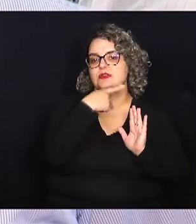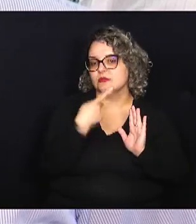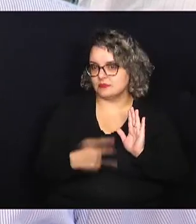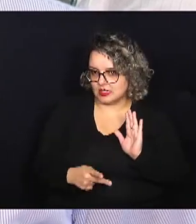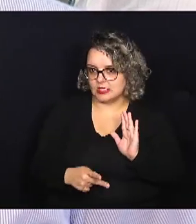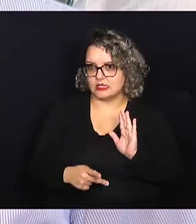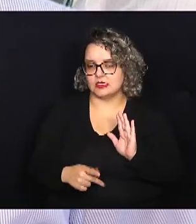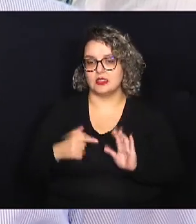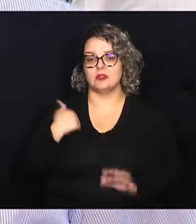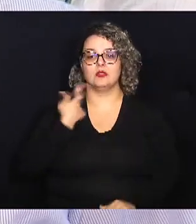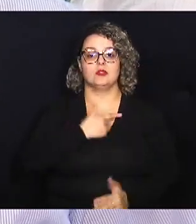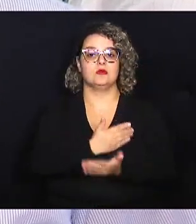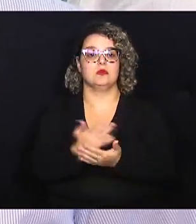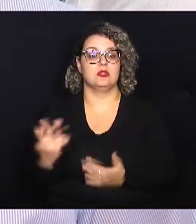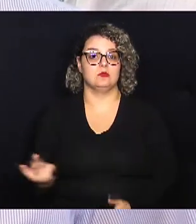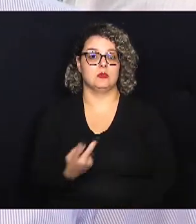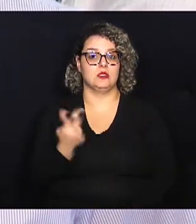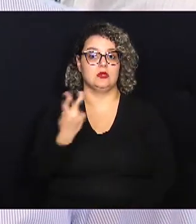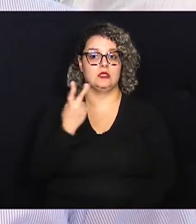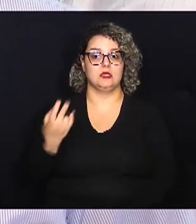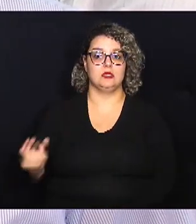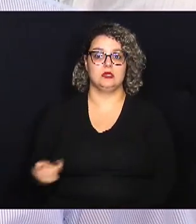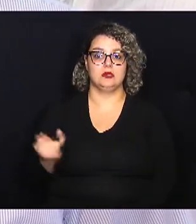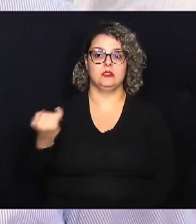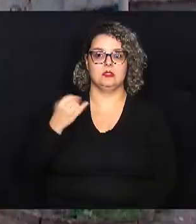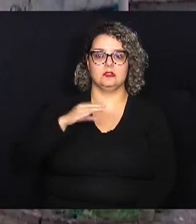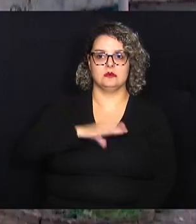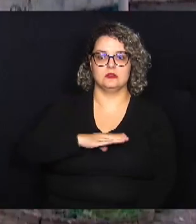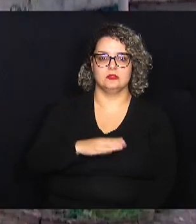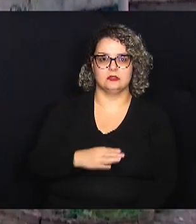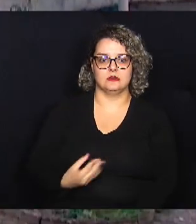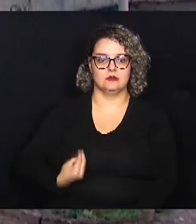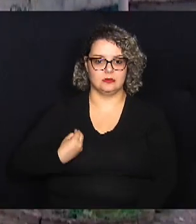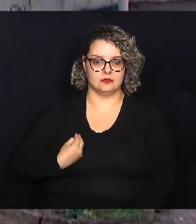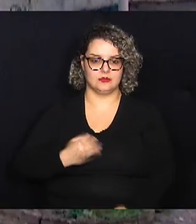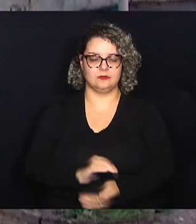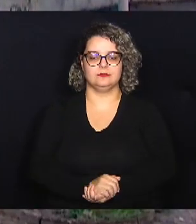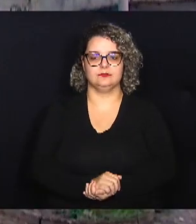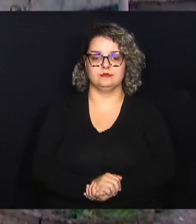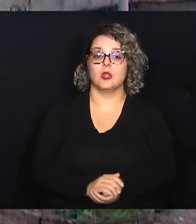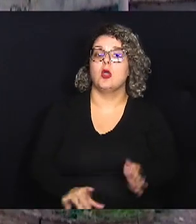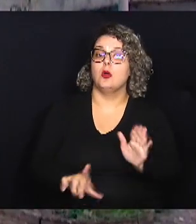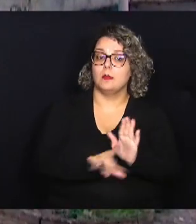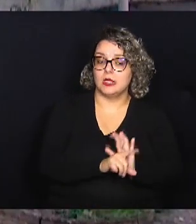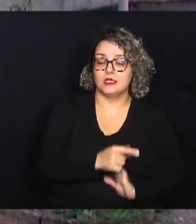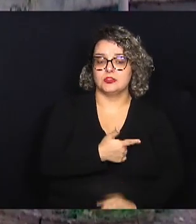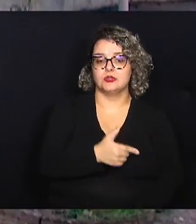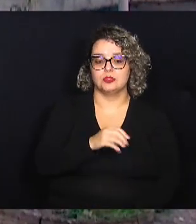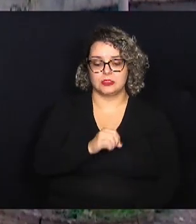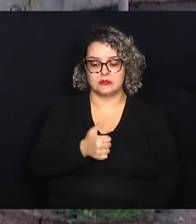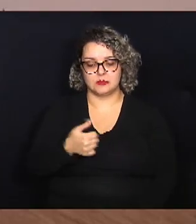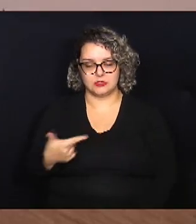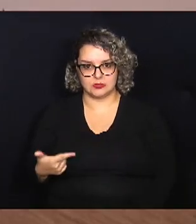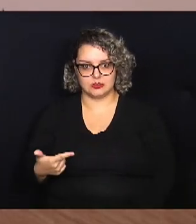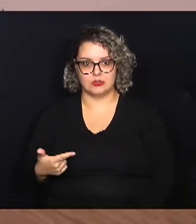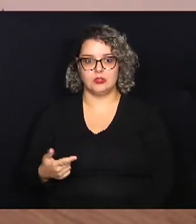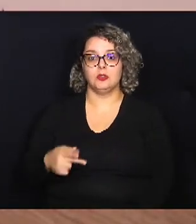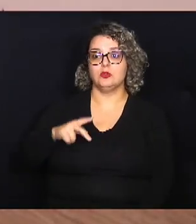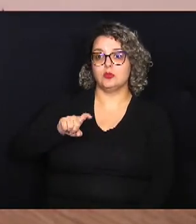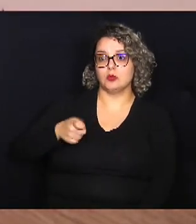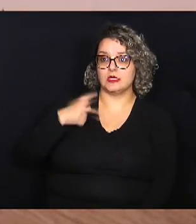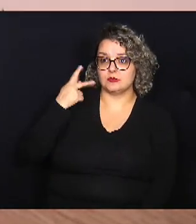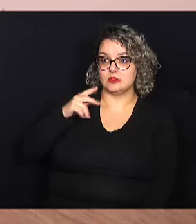A gente começa a valorizar da importância da cidade onde a gente vive. Uma lei de 2012, de autoria do ex-vereador Ângelo Barreto, denominou